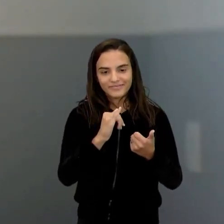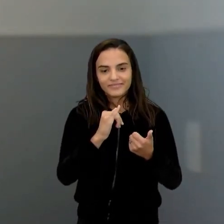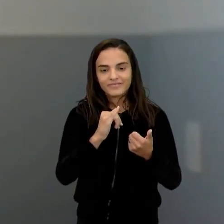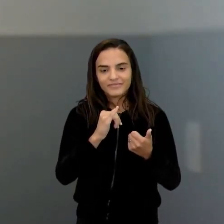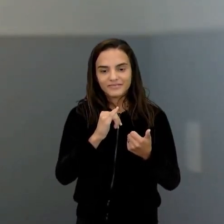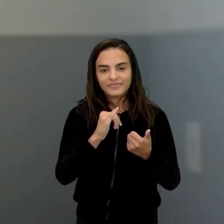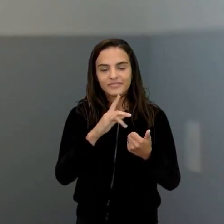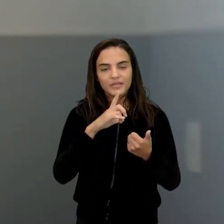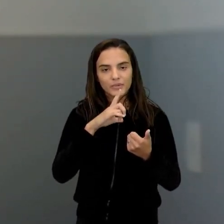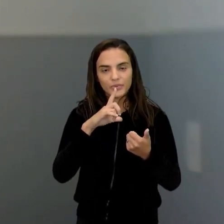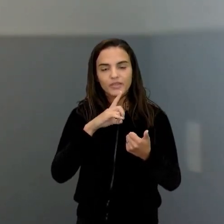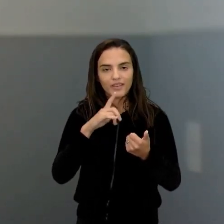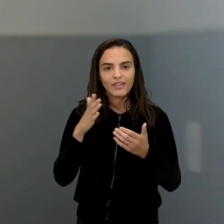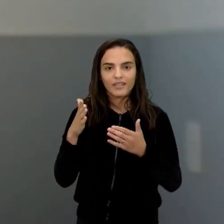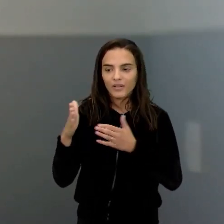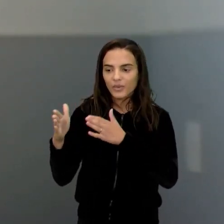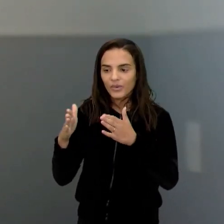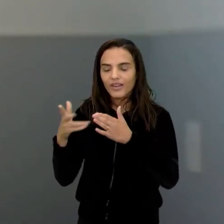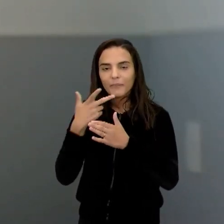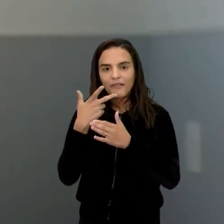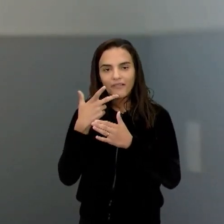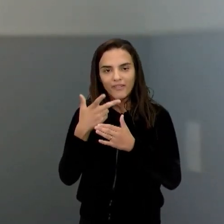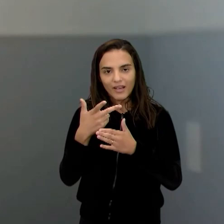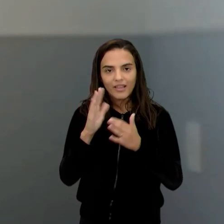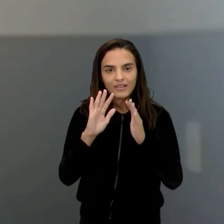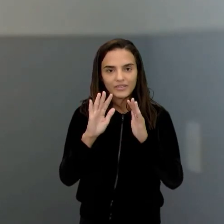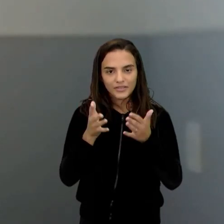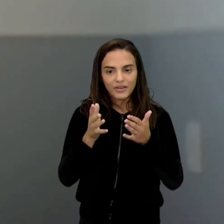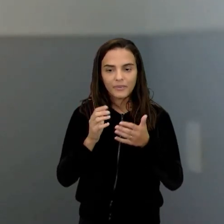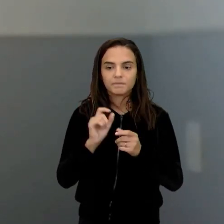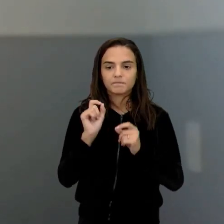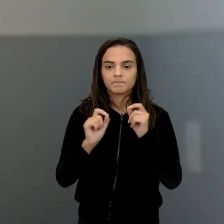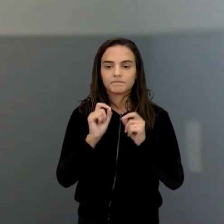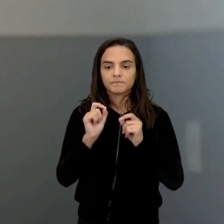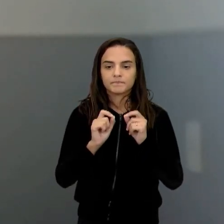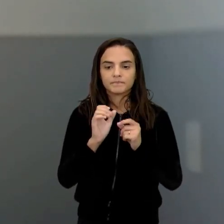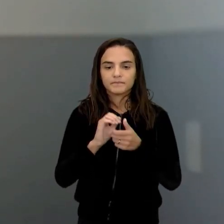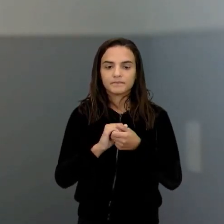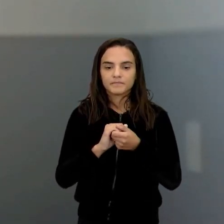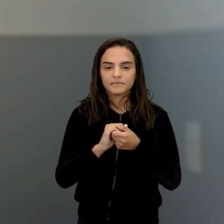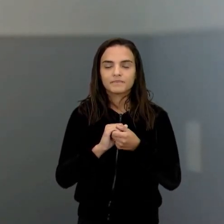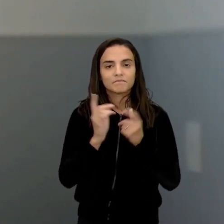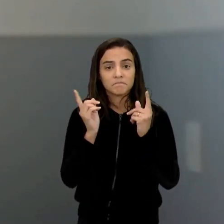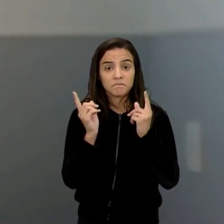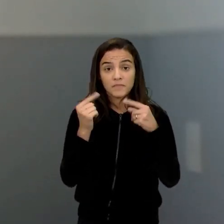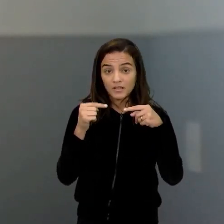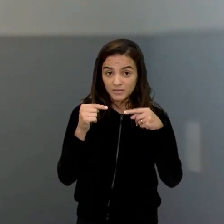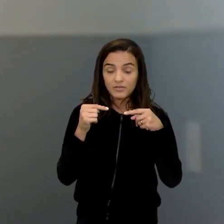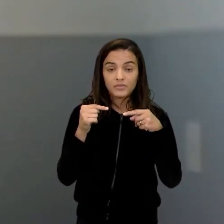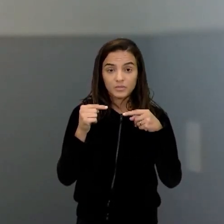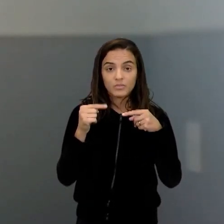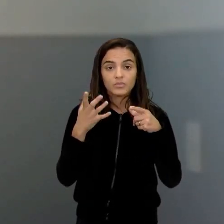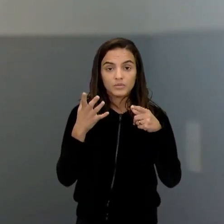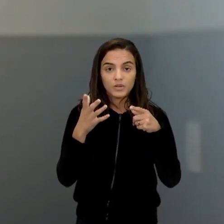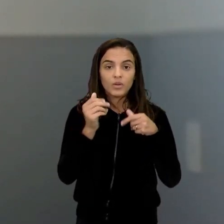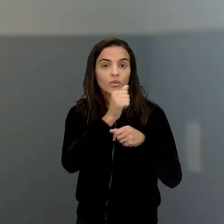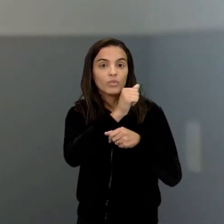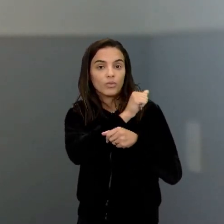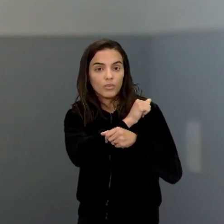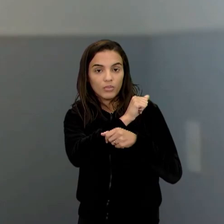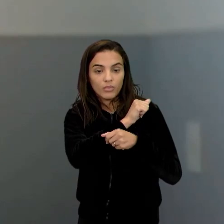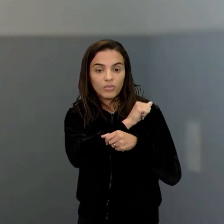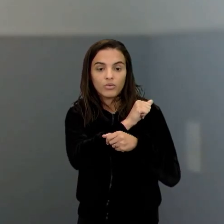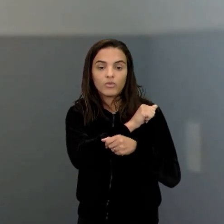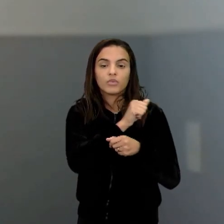recado que eu dei durante a minha fala, que é se desafiem os seus alunos